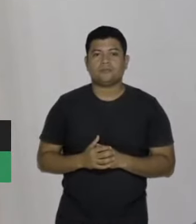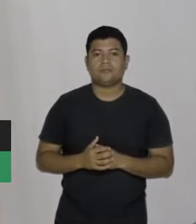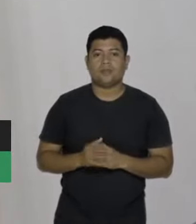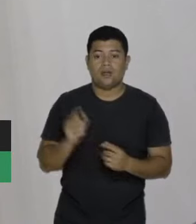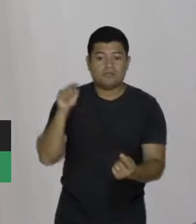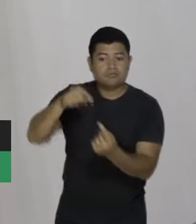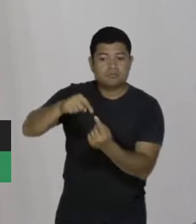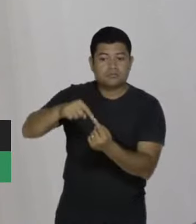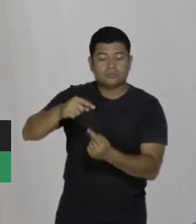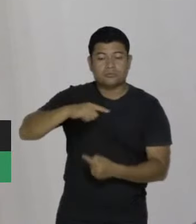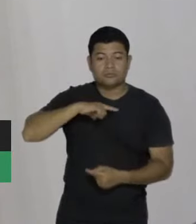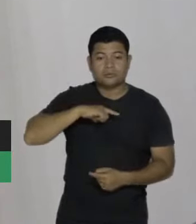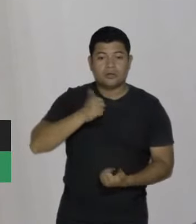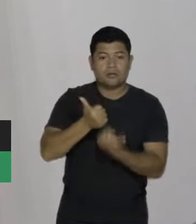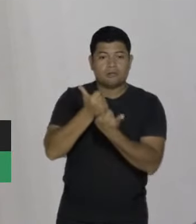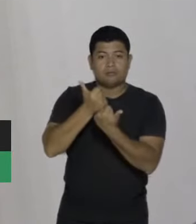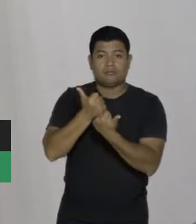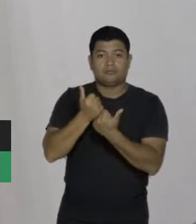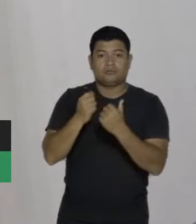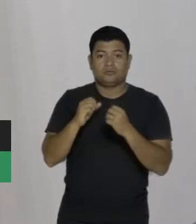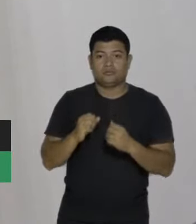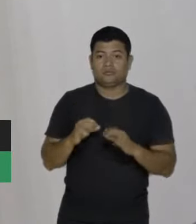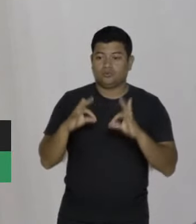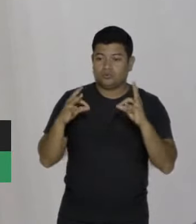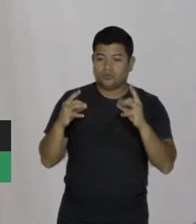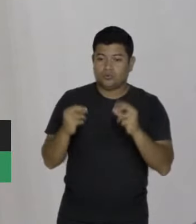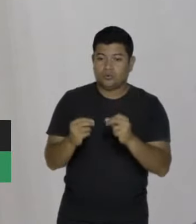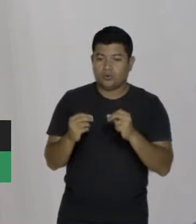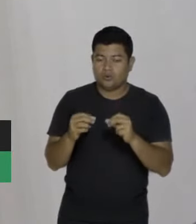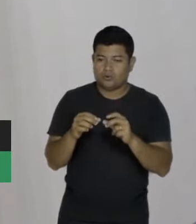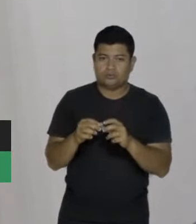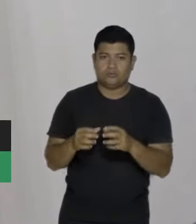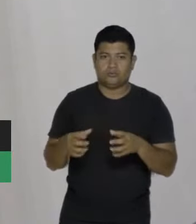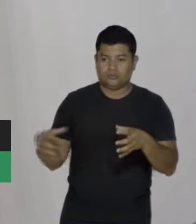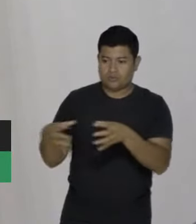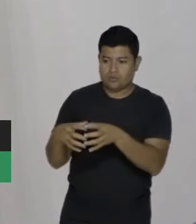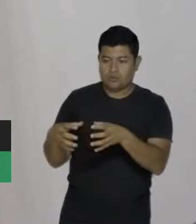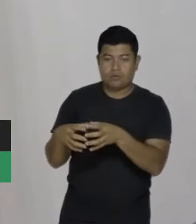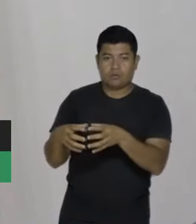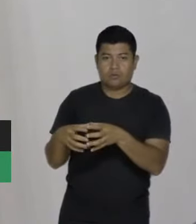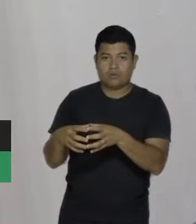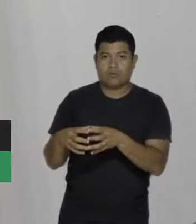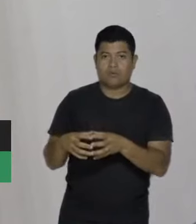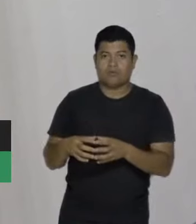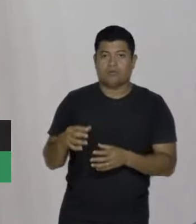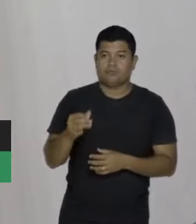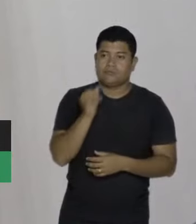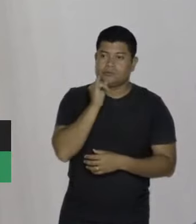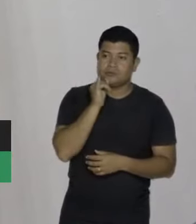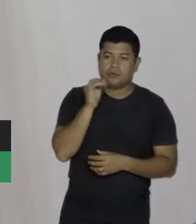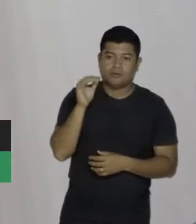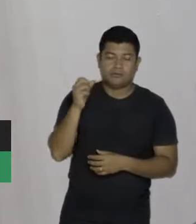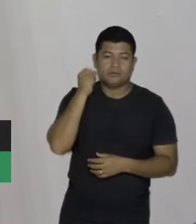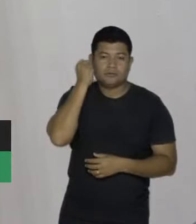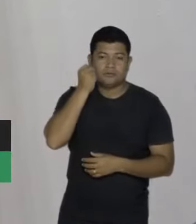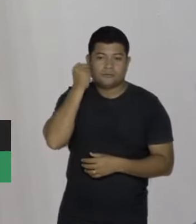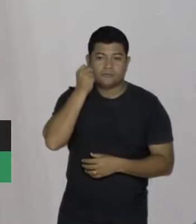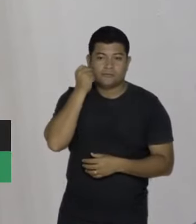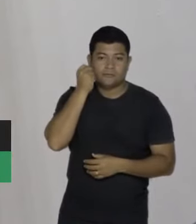tivemos apoio incondicional de toda a bancada federal catarinense, dos três senadores, Dário Berger, Espiridião Amin,